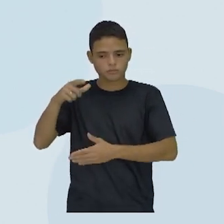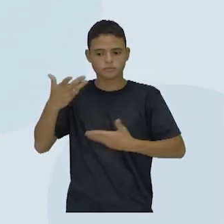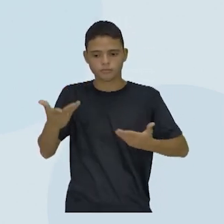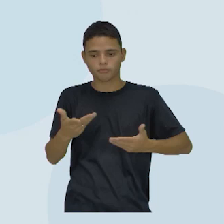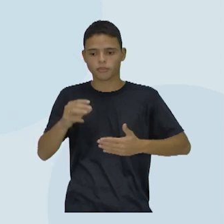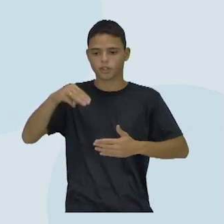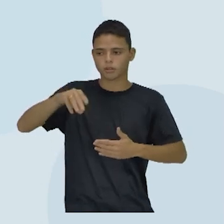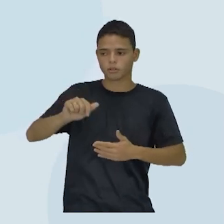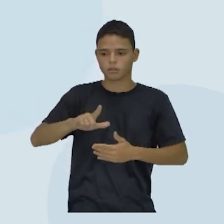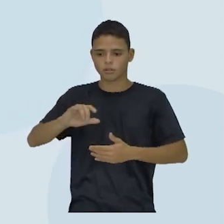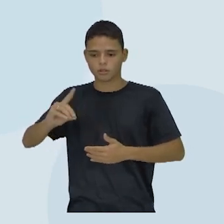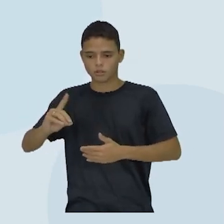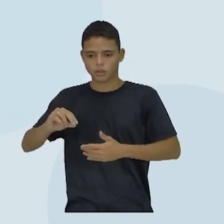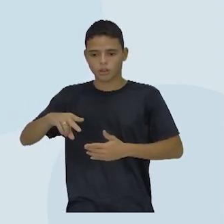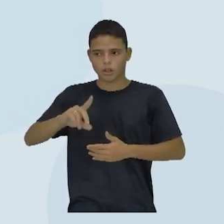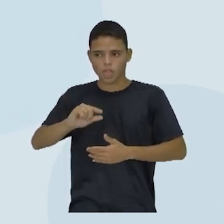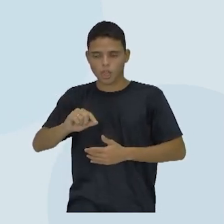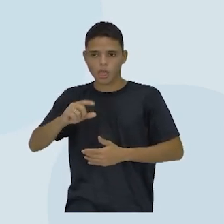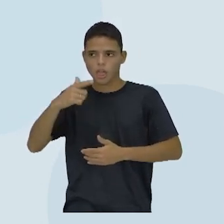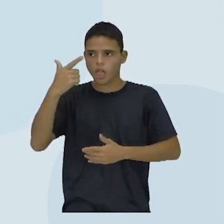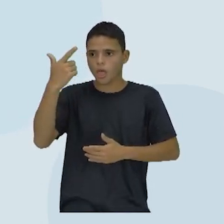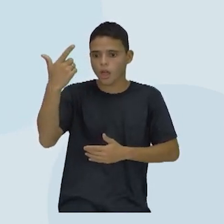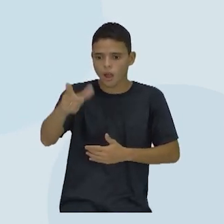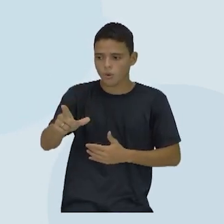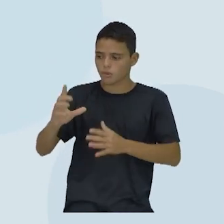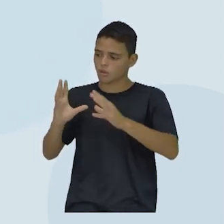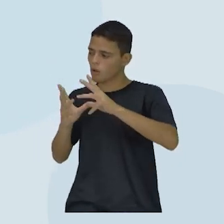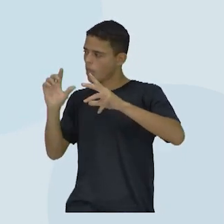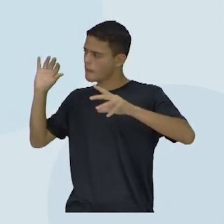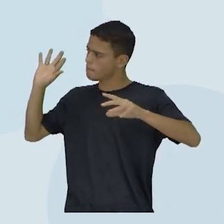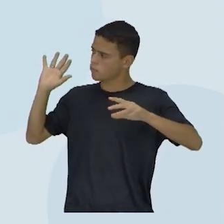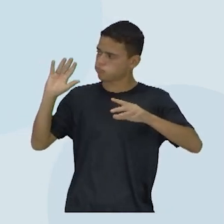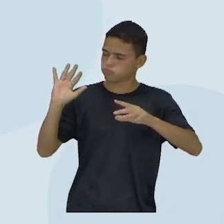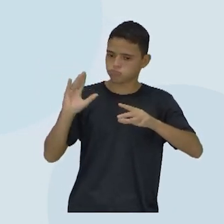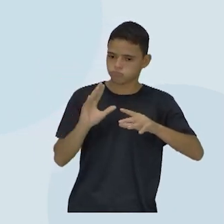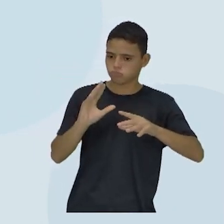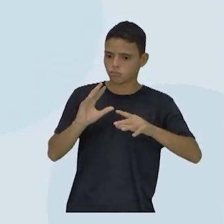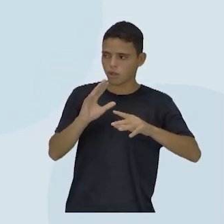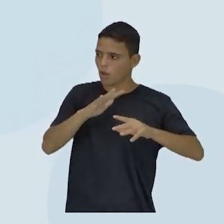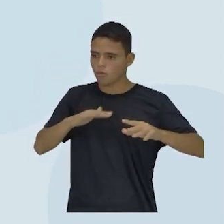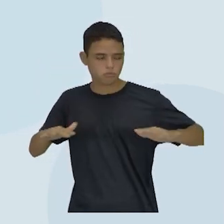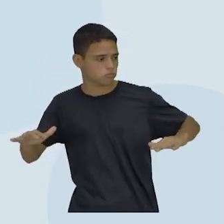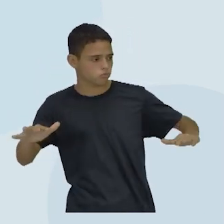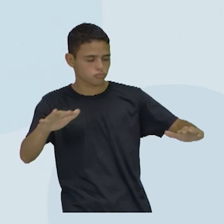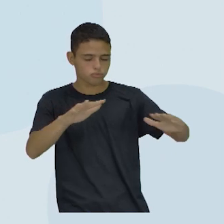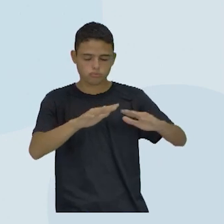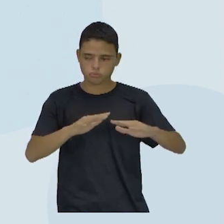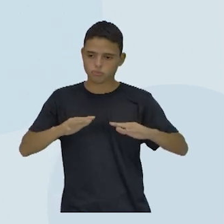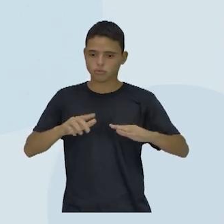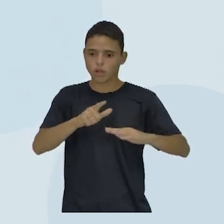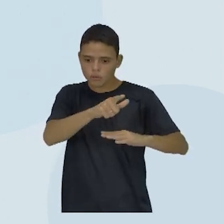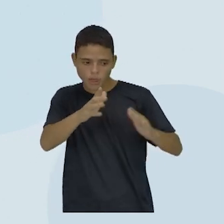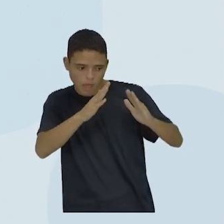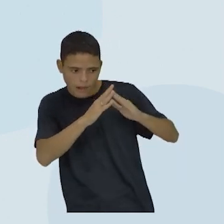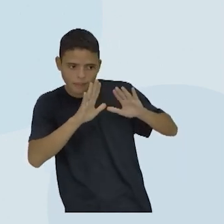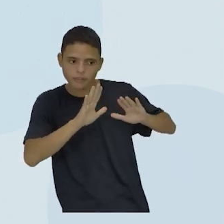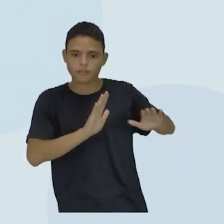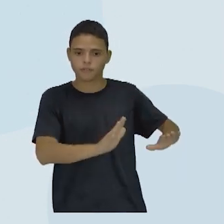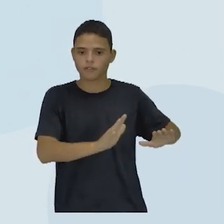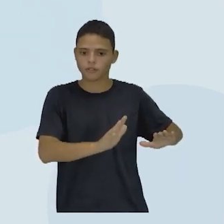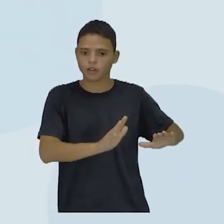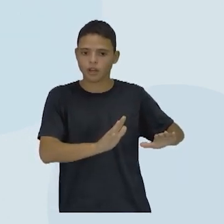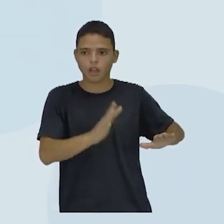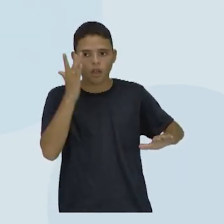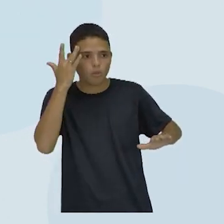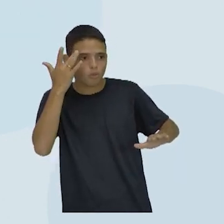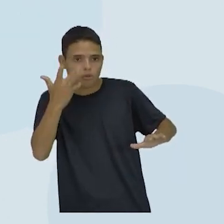FM, para informar uma invasão em massa de extraterrestres, que estão por toda a parte. Fiquem em suas casas. Não sabemos